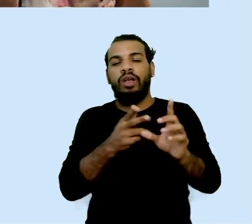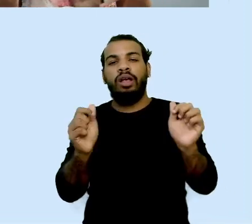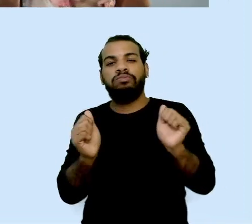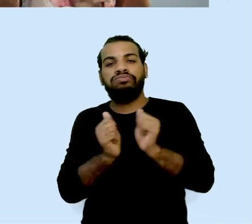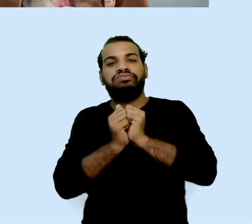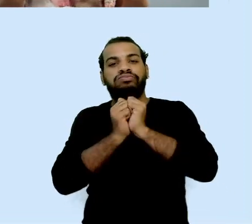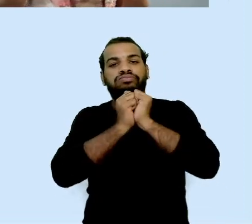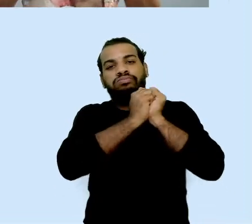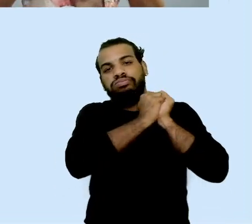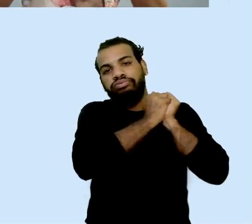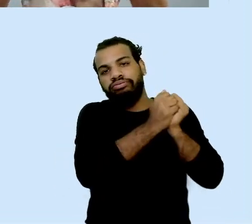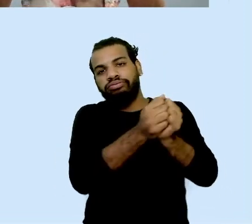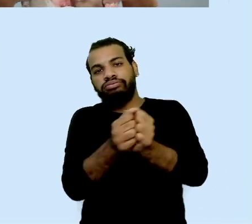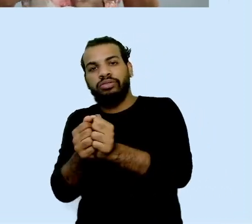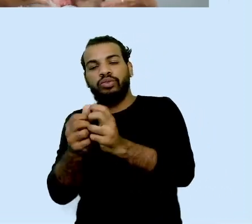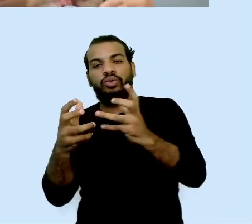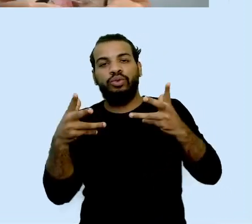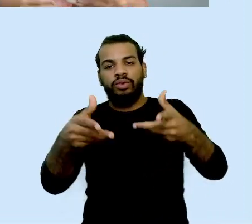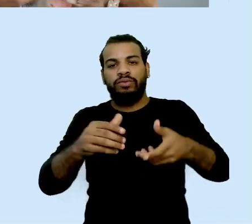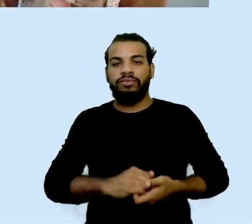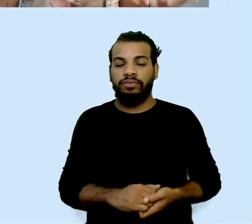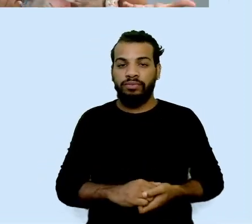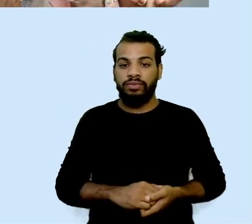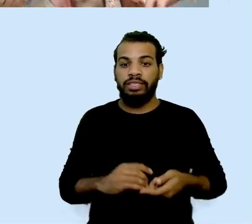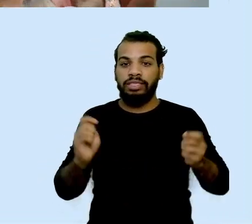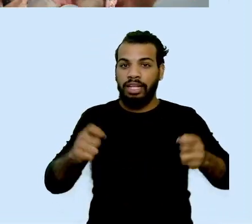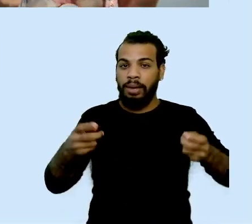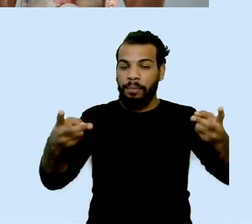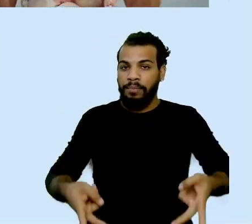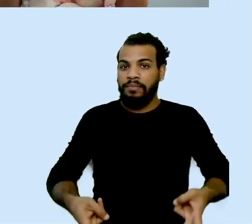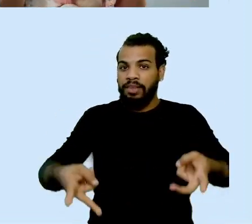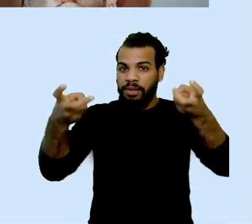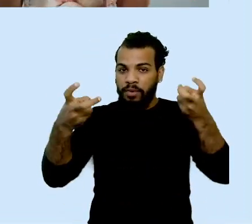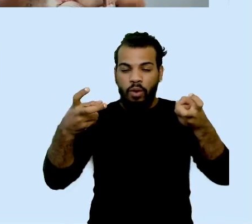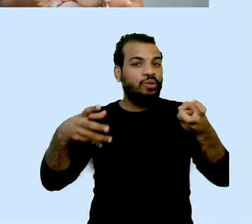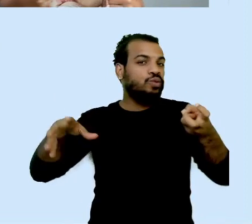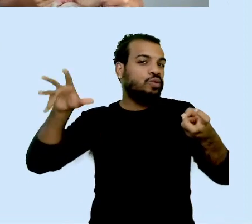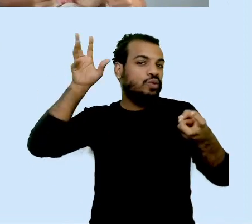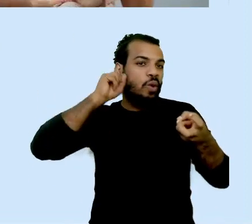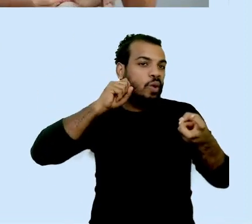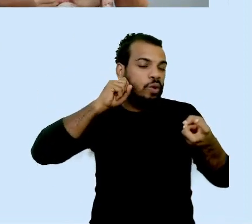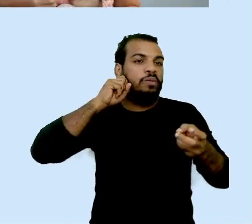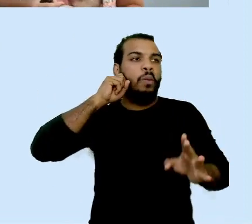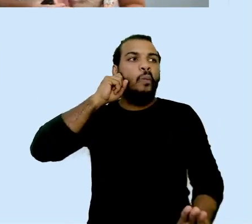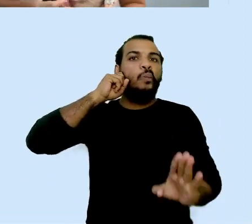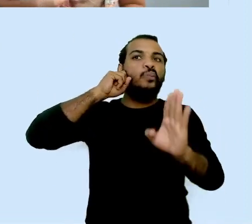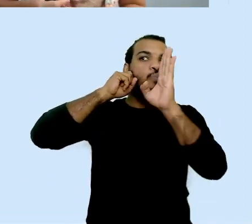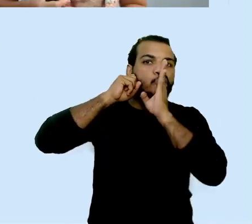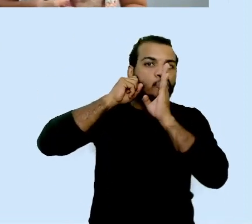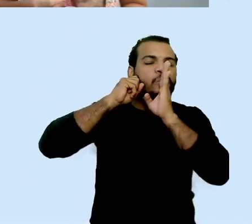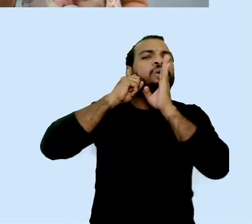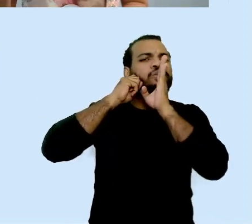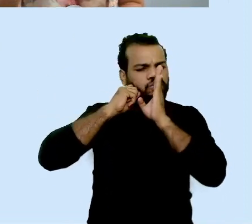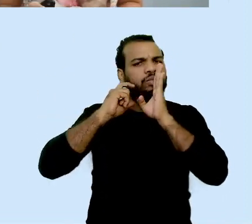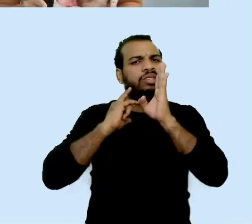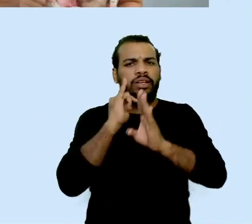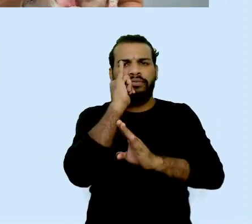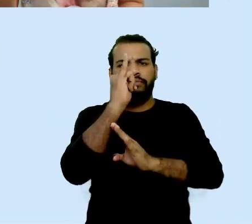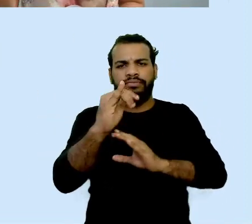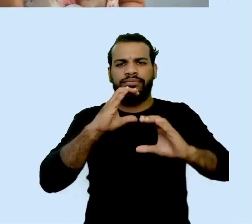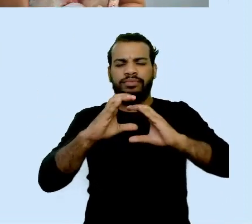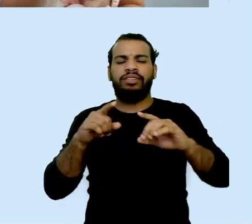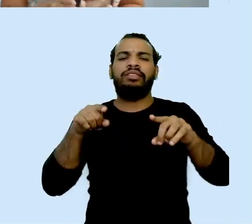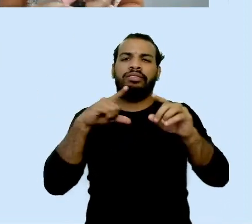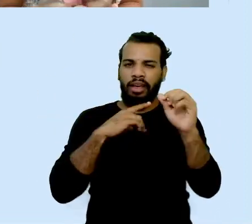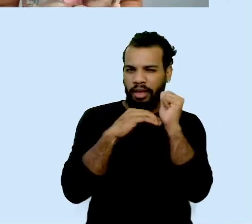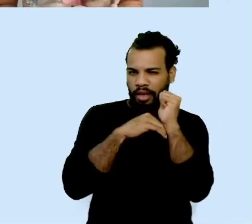isso, vem para fazer você perceber que os sons e a ausência do som também diz alguma coisa. Também é